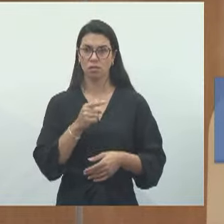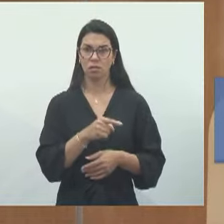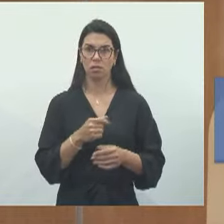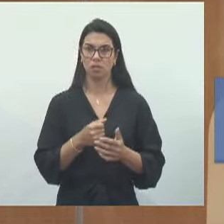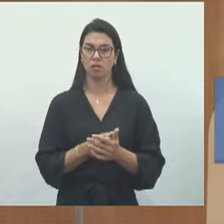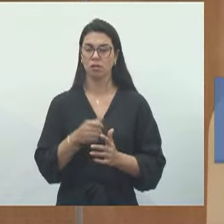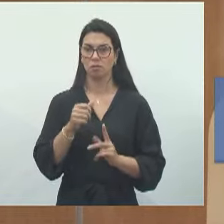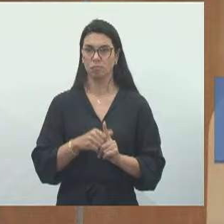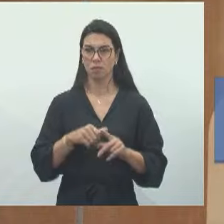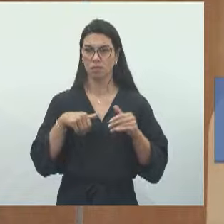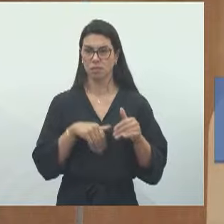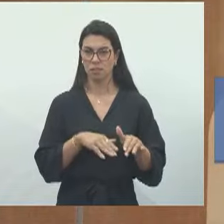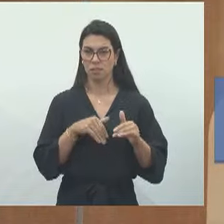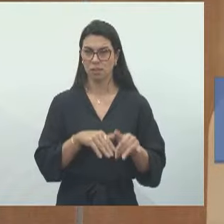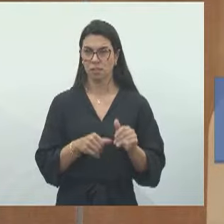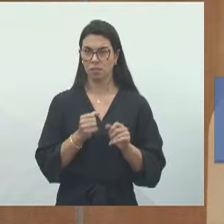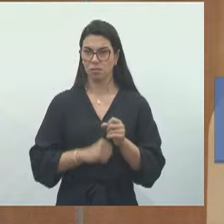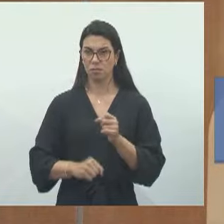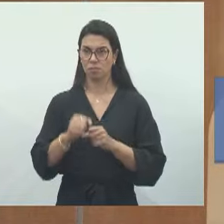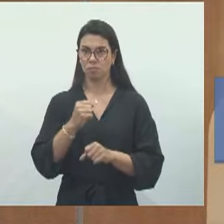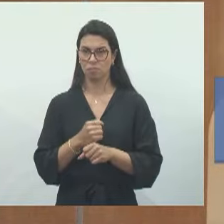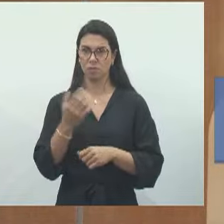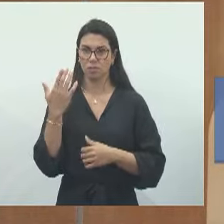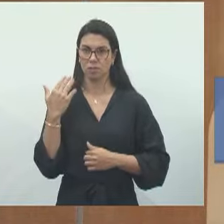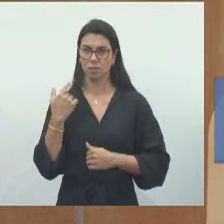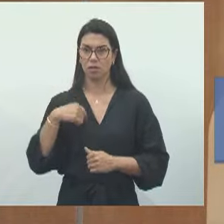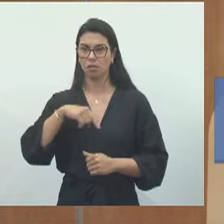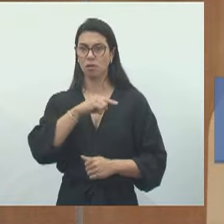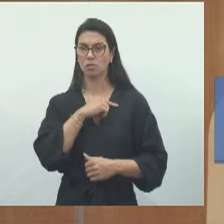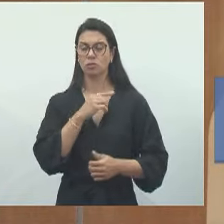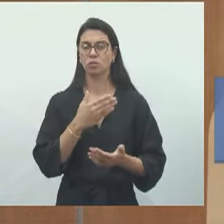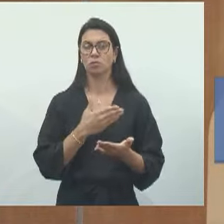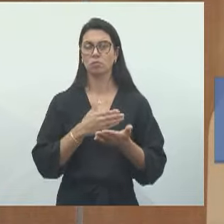do ano passado. Em setembro do ano passado, ali,